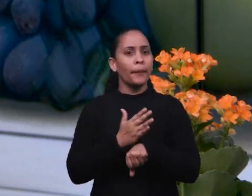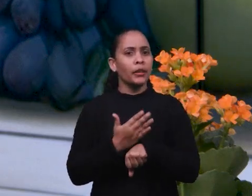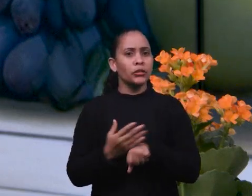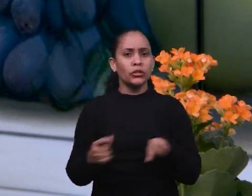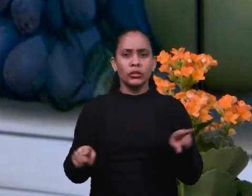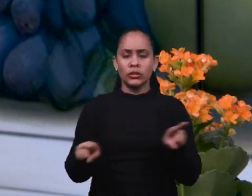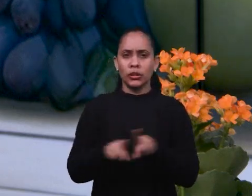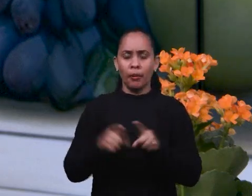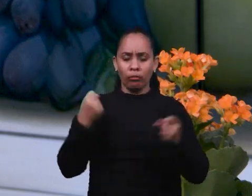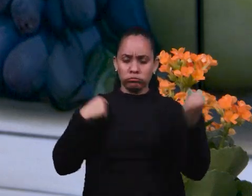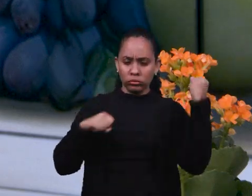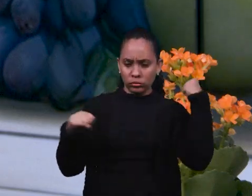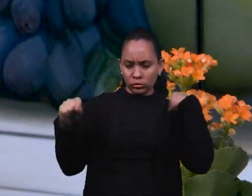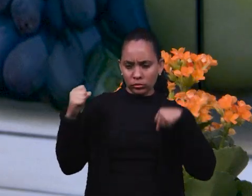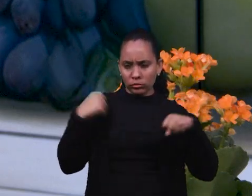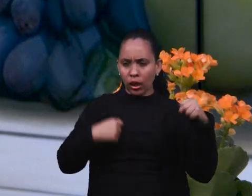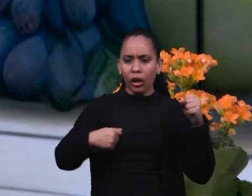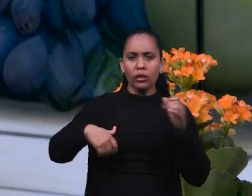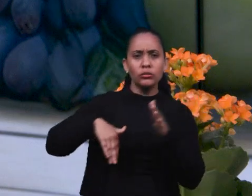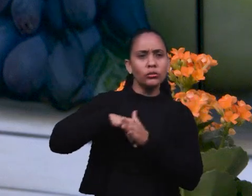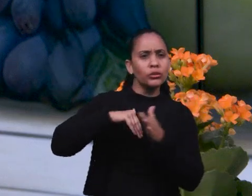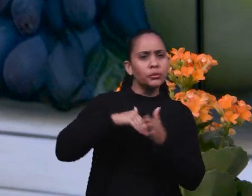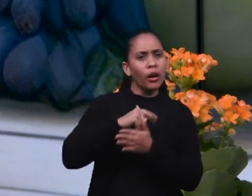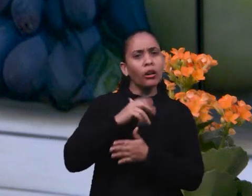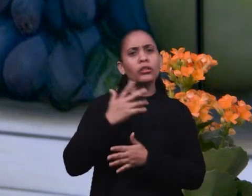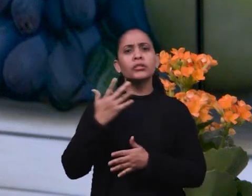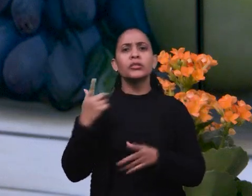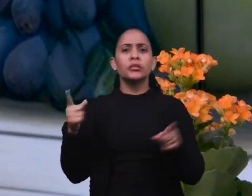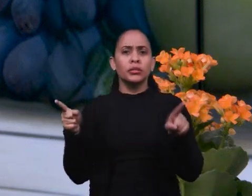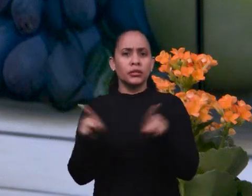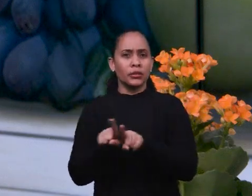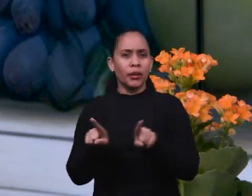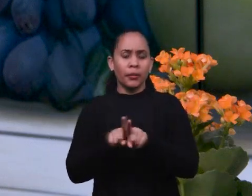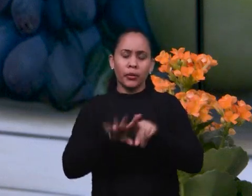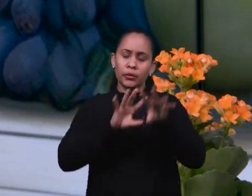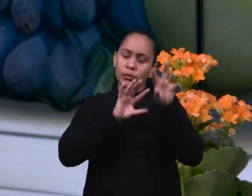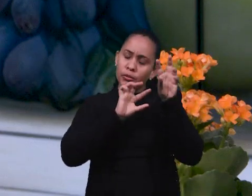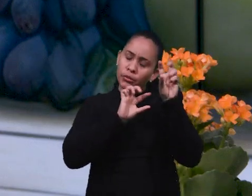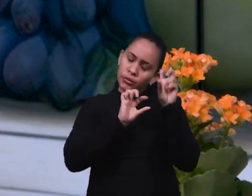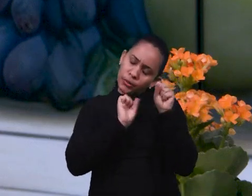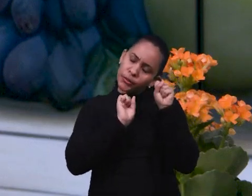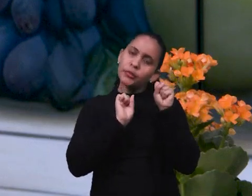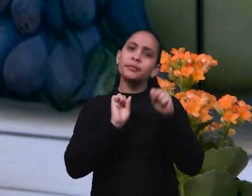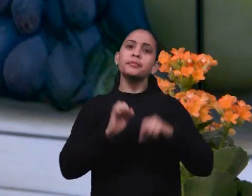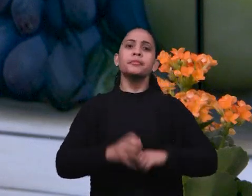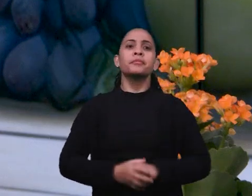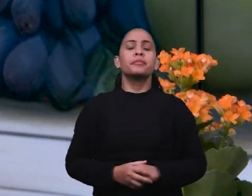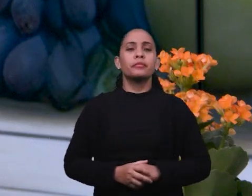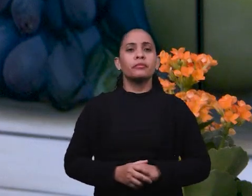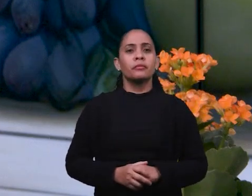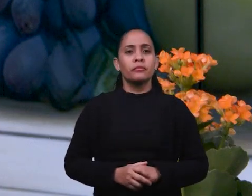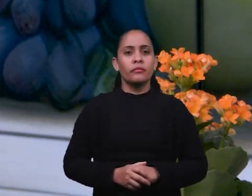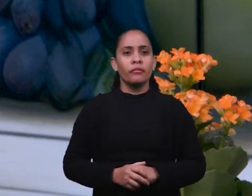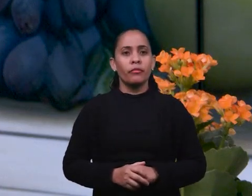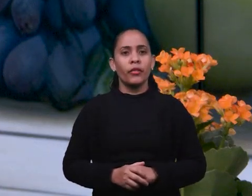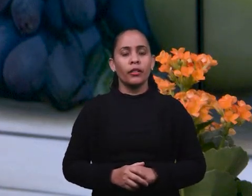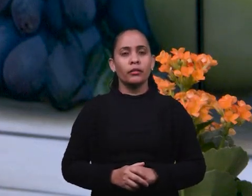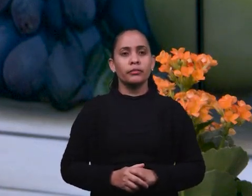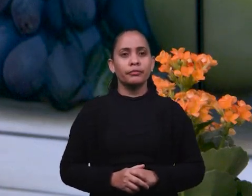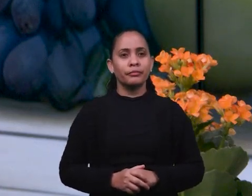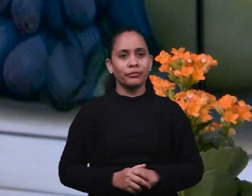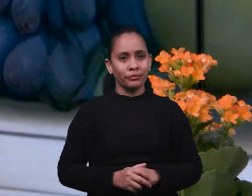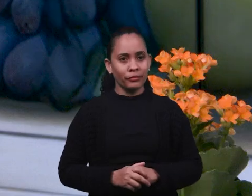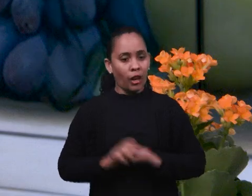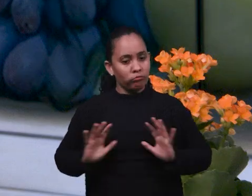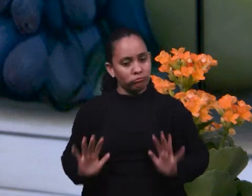de esporte, atividade física, uma higiene do sono, né? Então